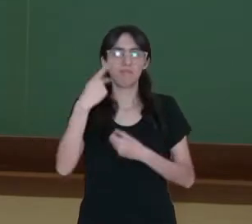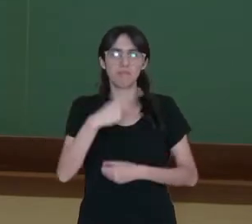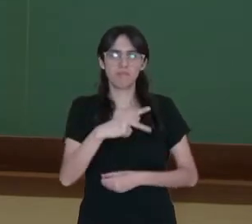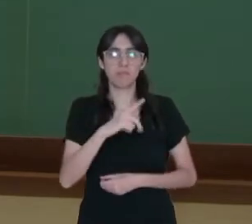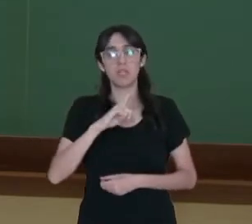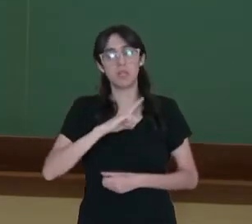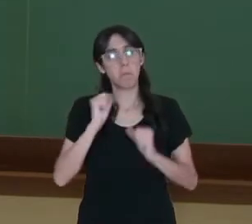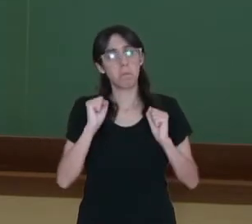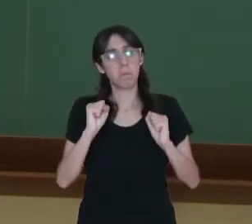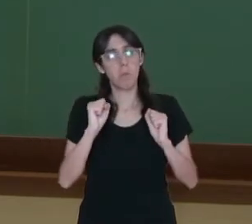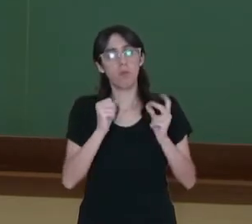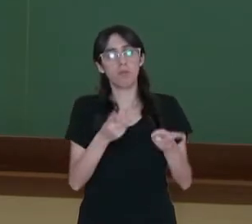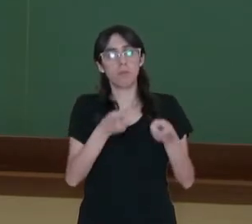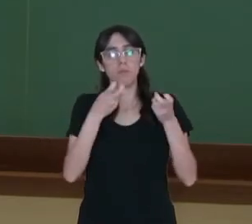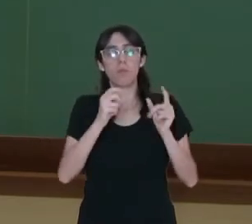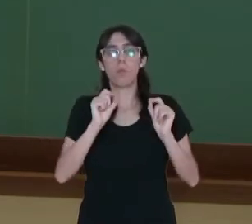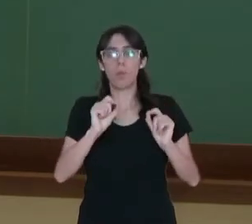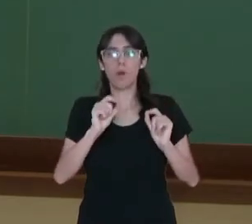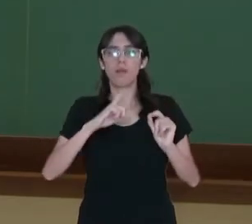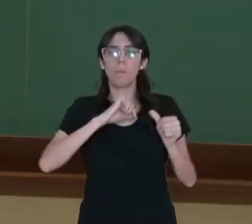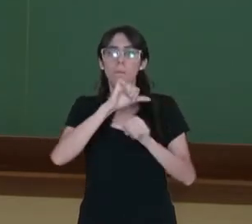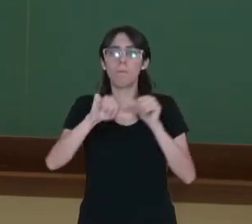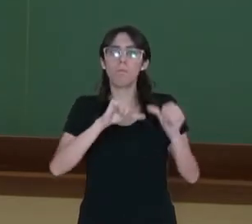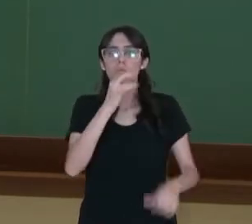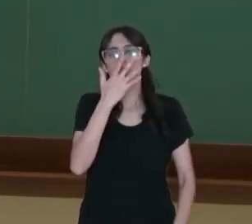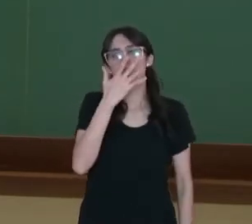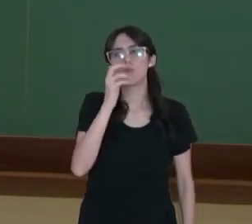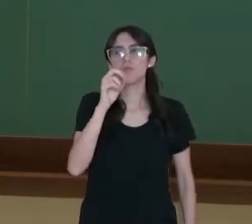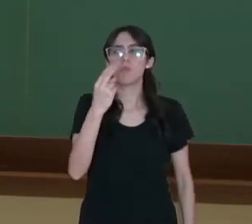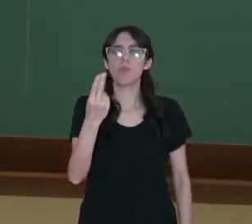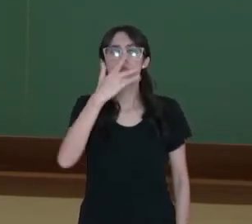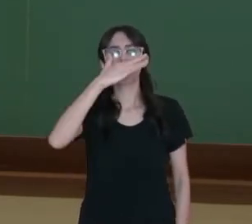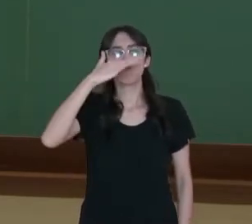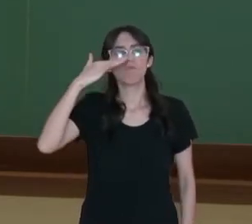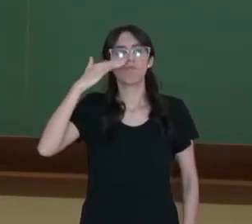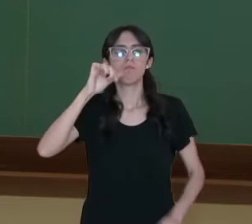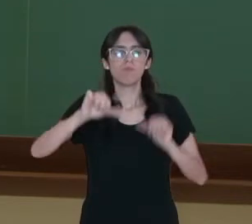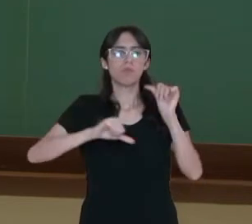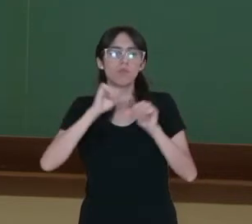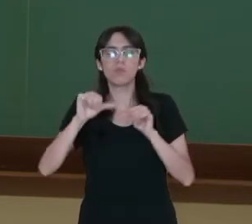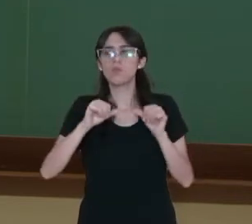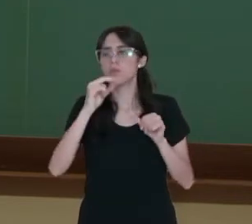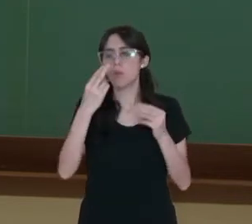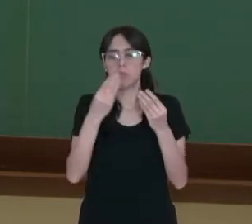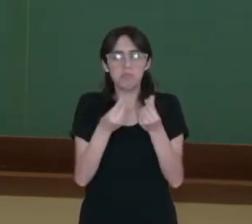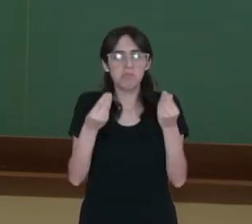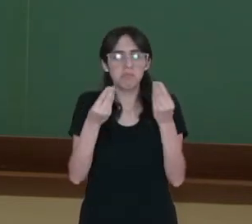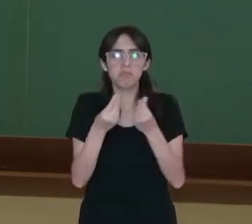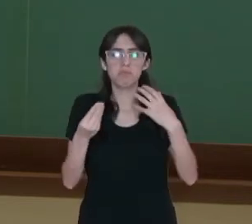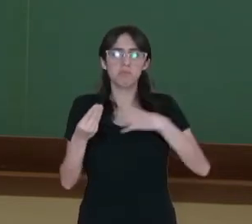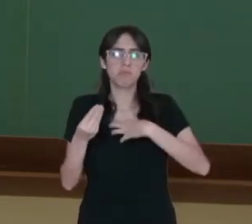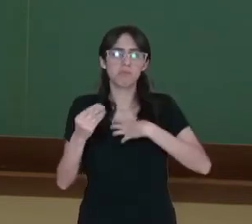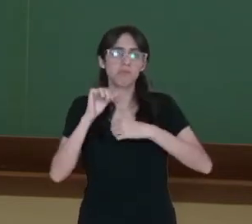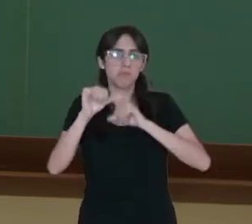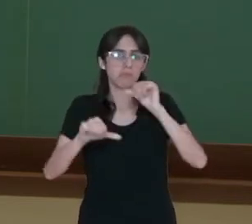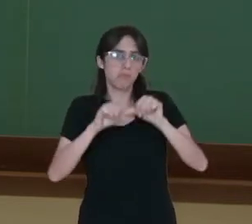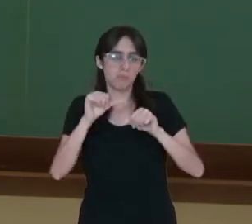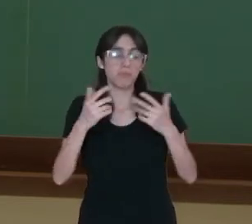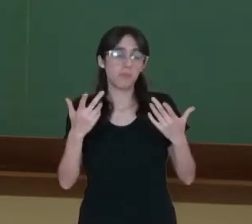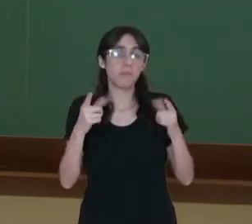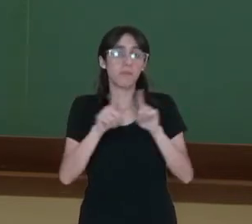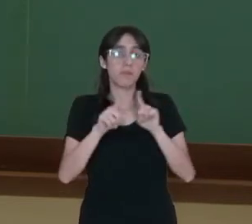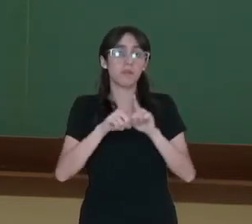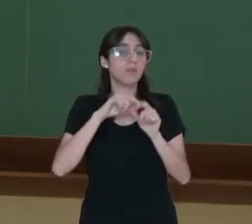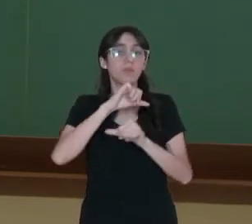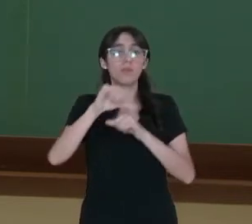é evidenciada pela mudança na cor, no aroma, na textura, né? E muda-se também